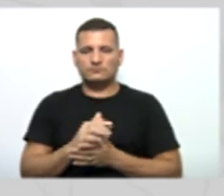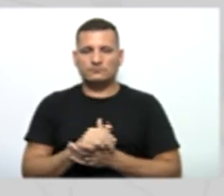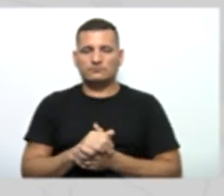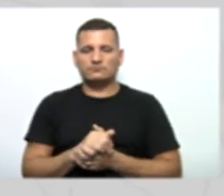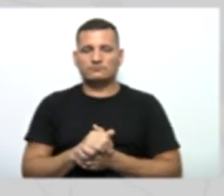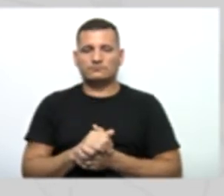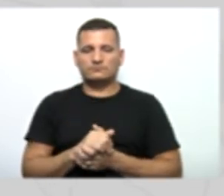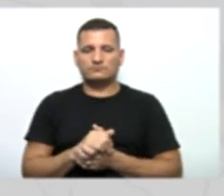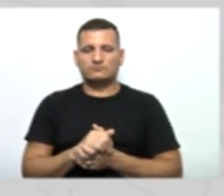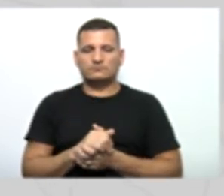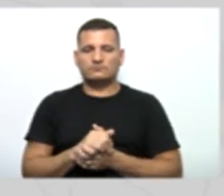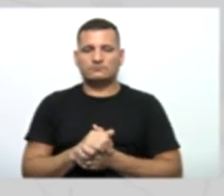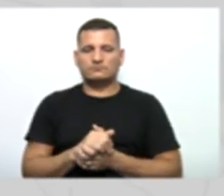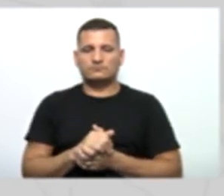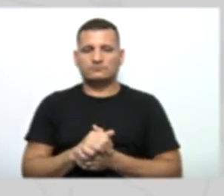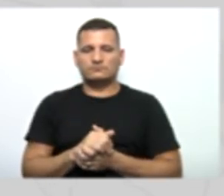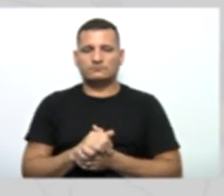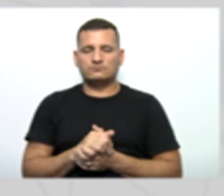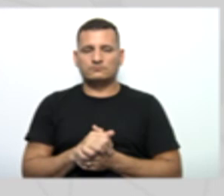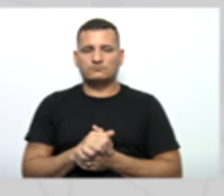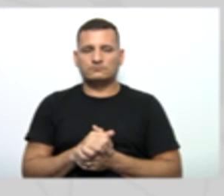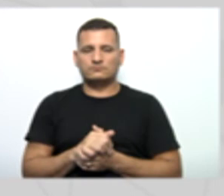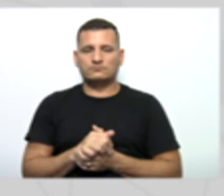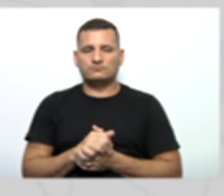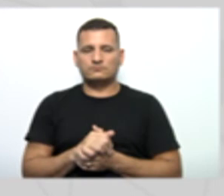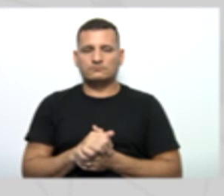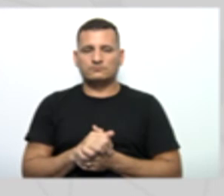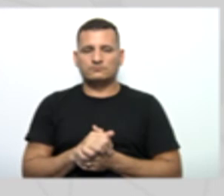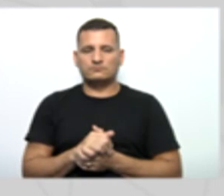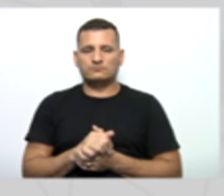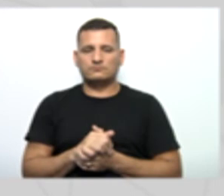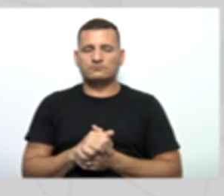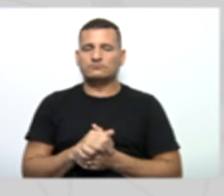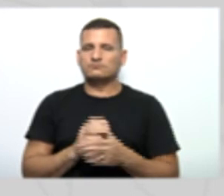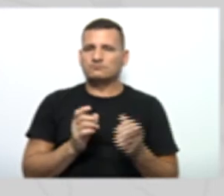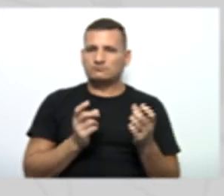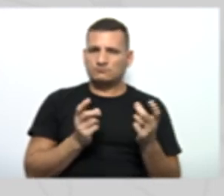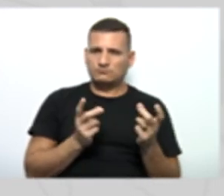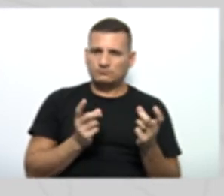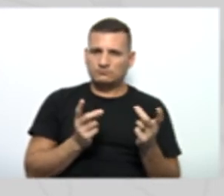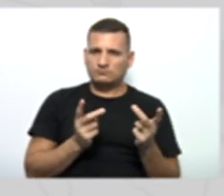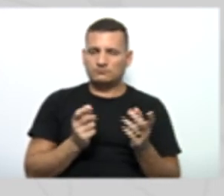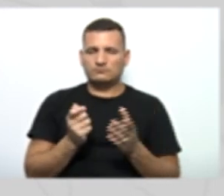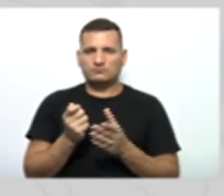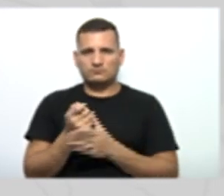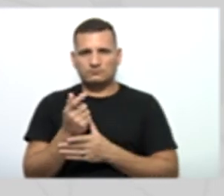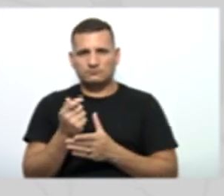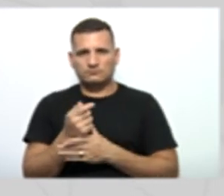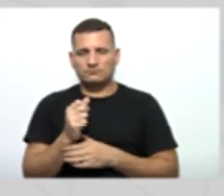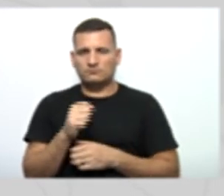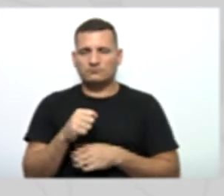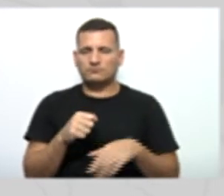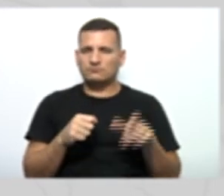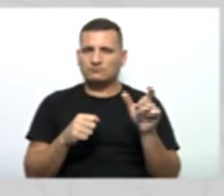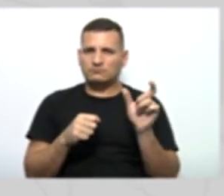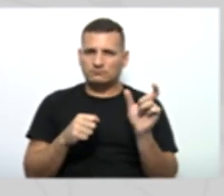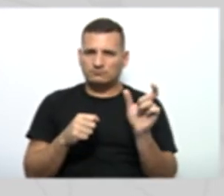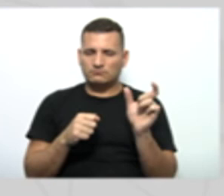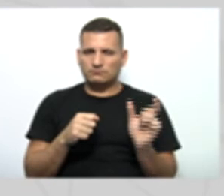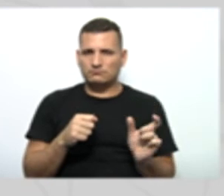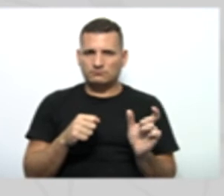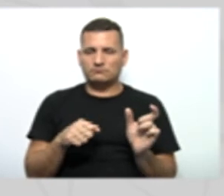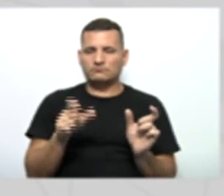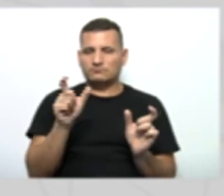ó, eles podem ser considerados como uma classe. Eu posso dizer, ó, que eu posso ter